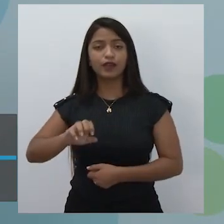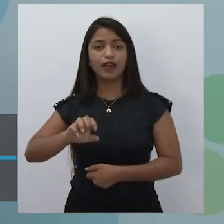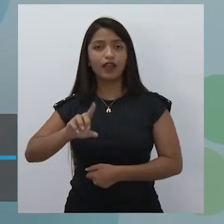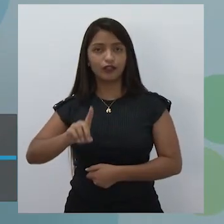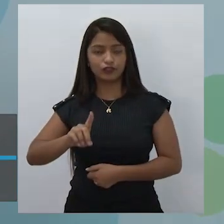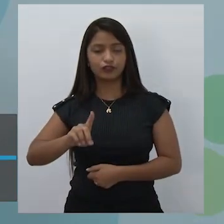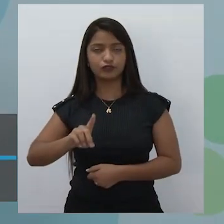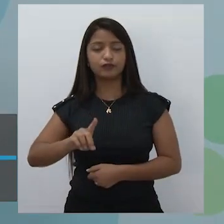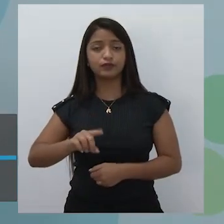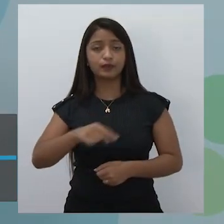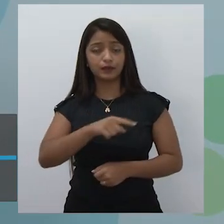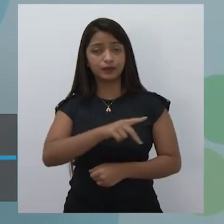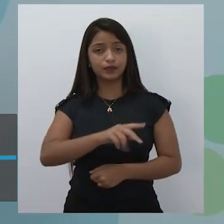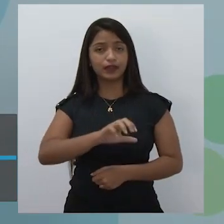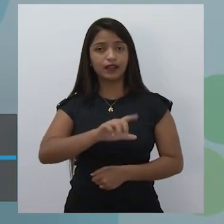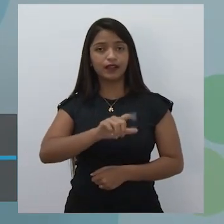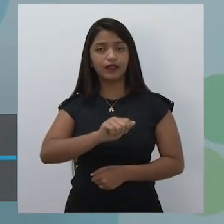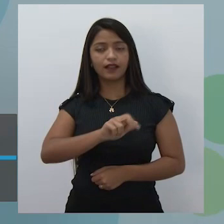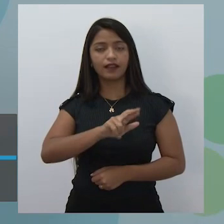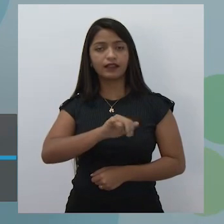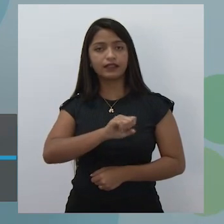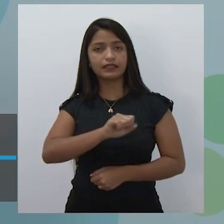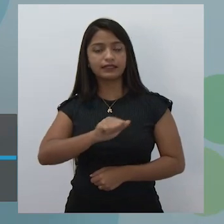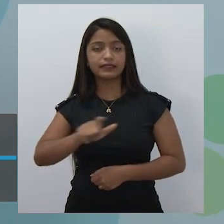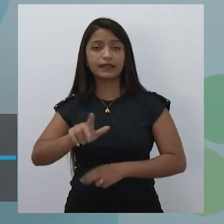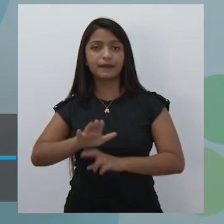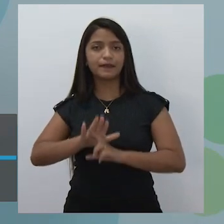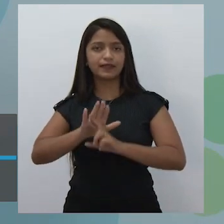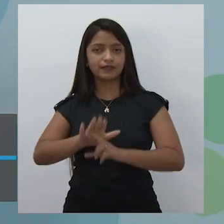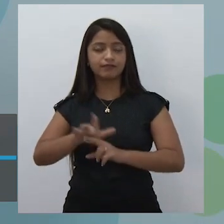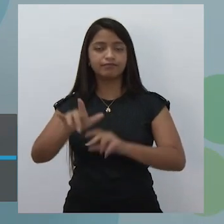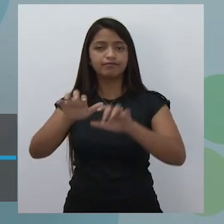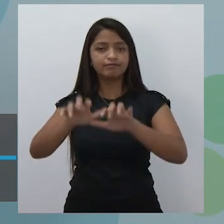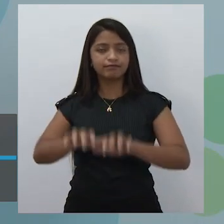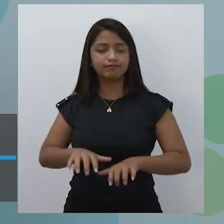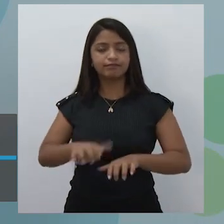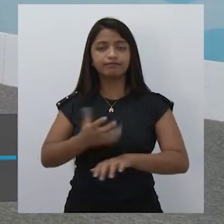que são os redatores de história. Vamos lá, Ed.